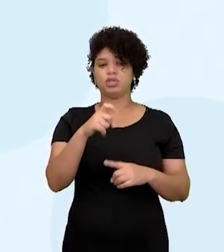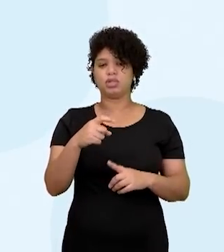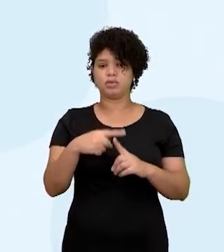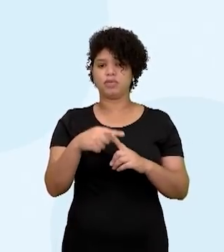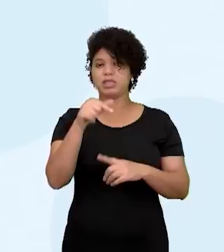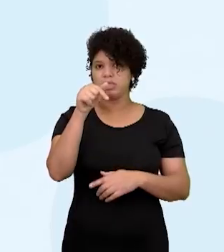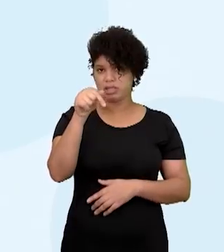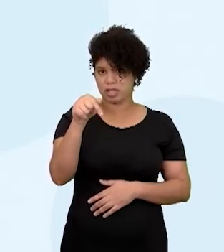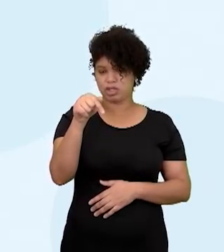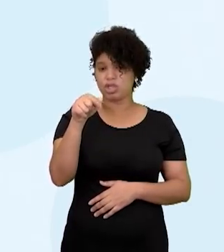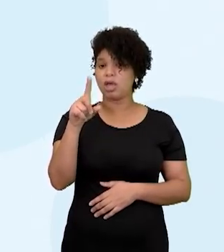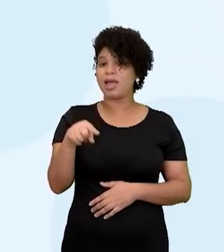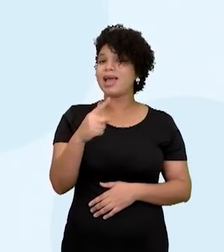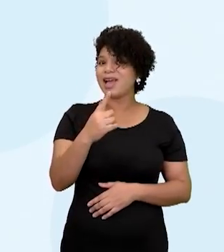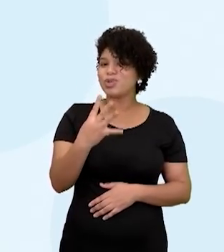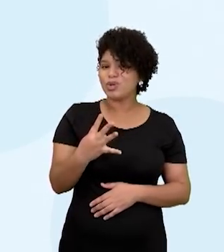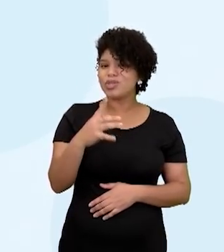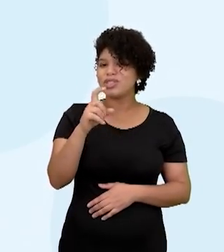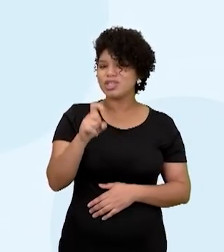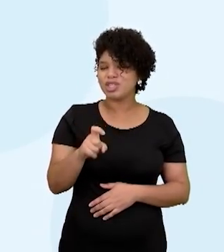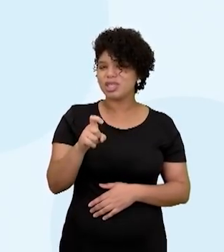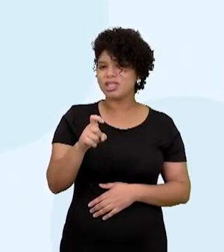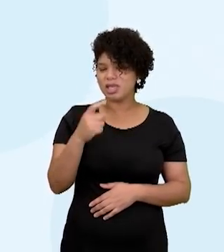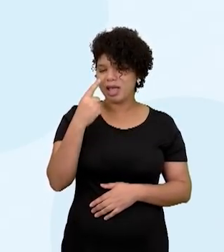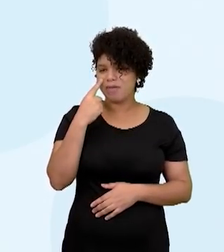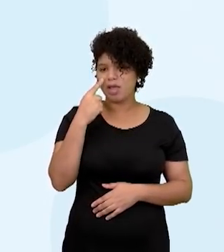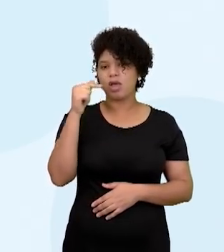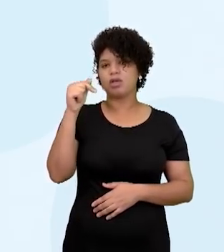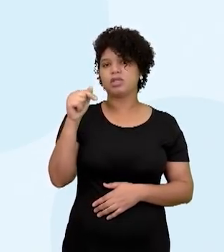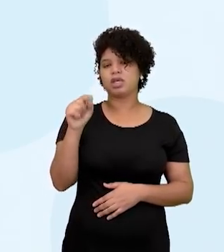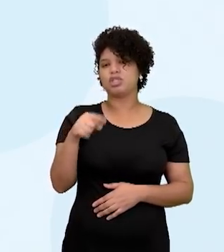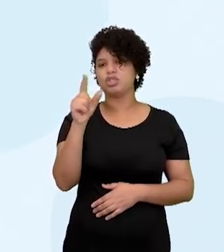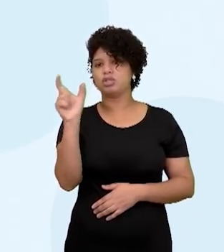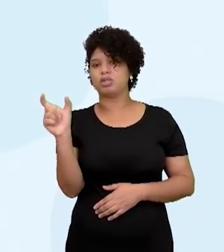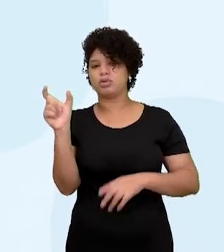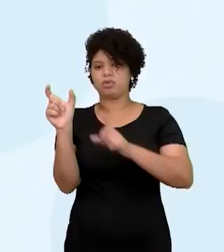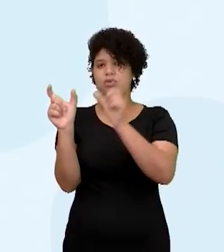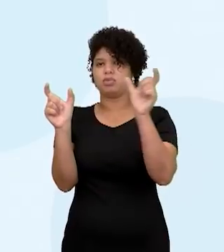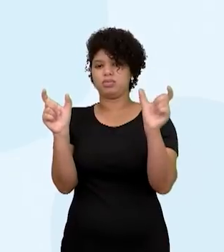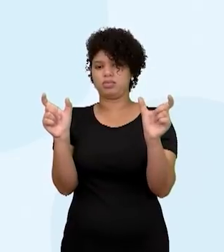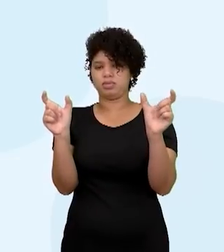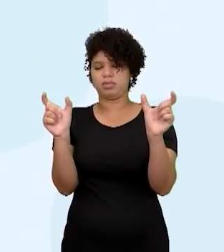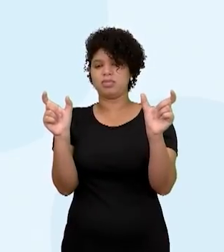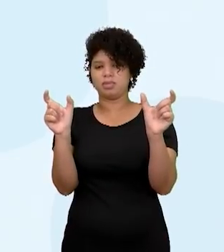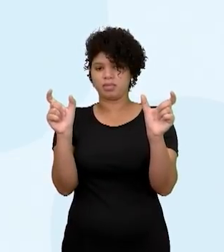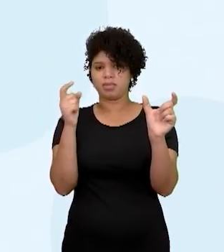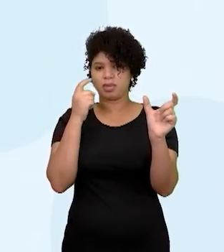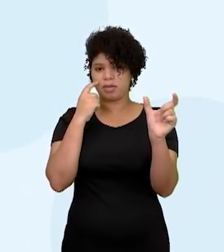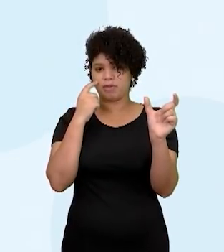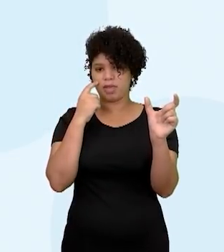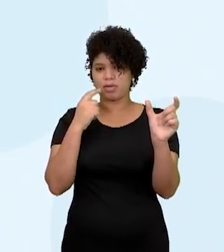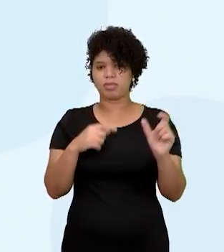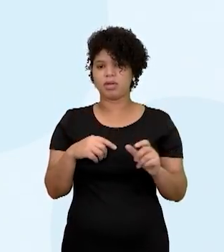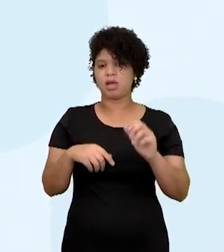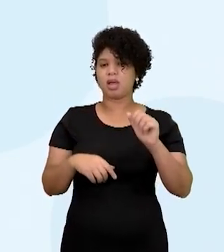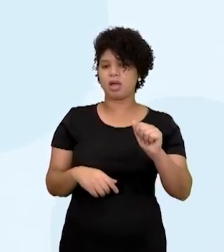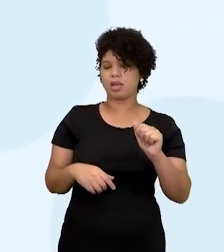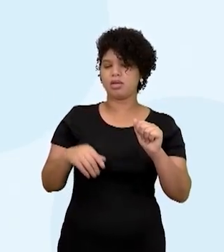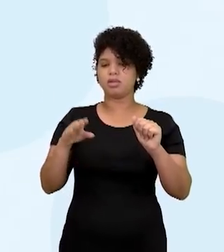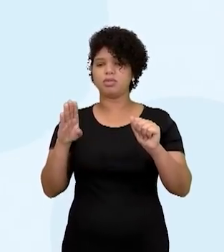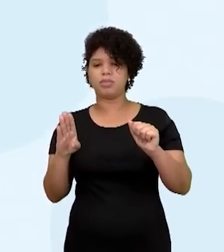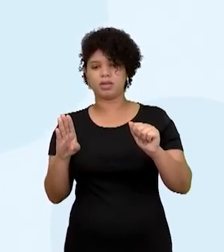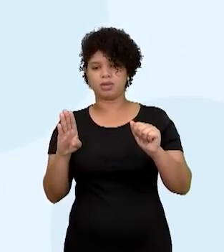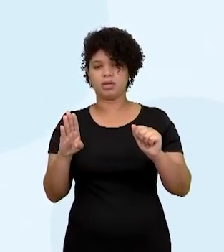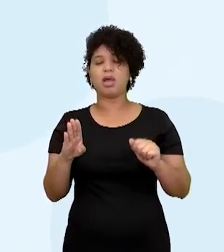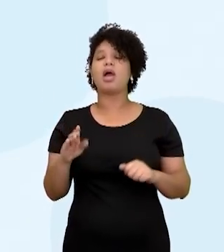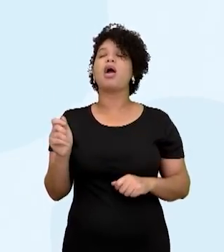o 14x? Esse x é o primeiro termo e o 7 é o segundo termo. Ó, se você olhar aqui, ó, o A e o B. Ah, então